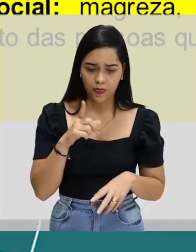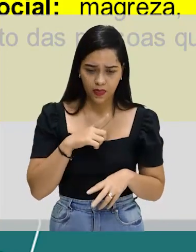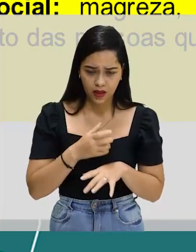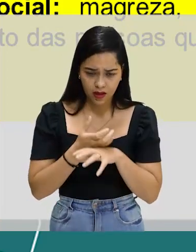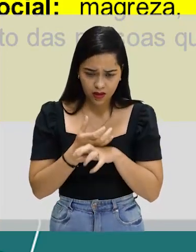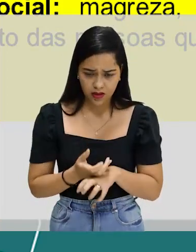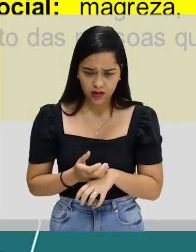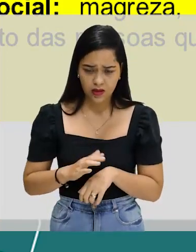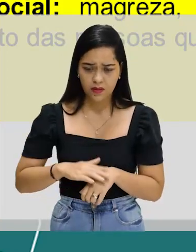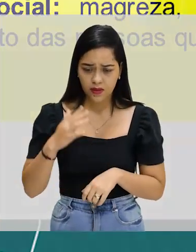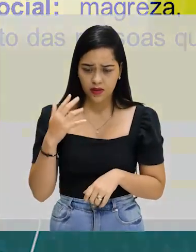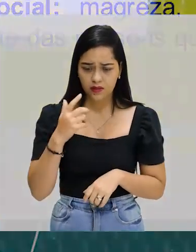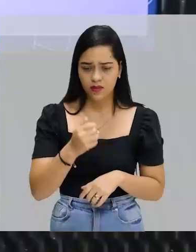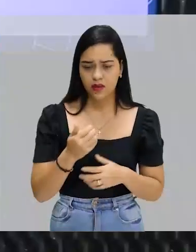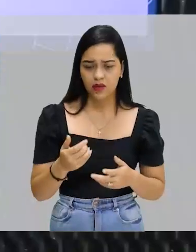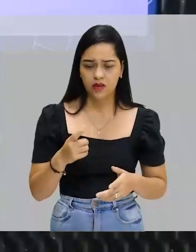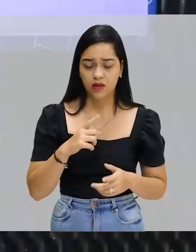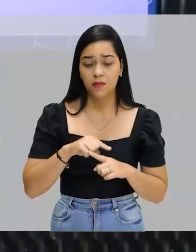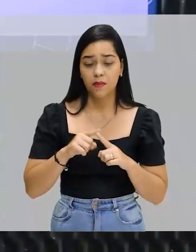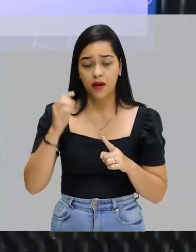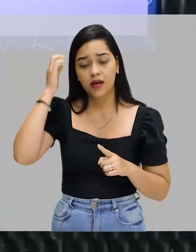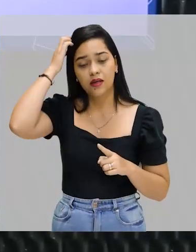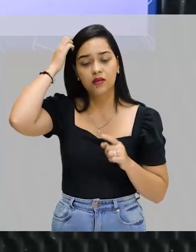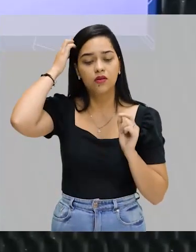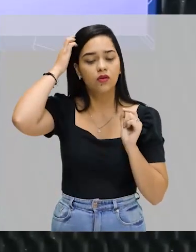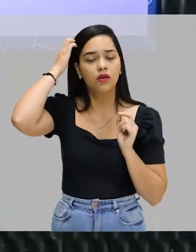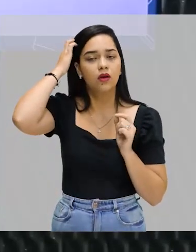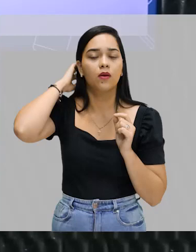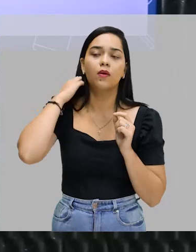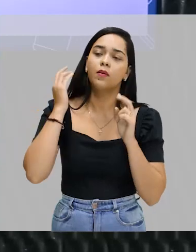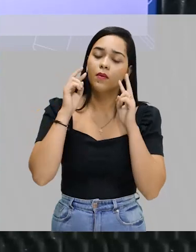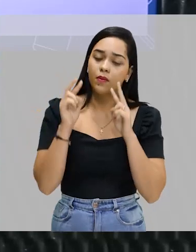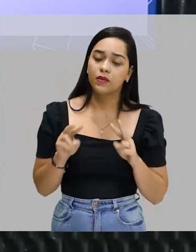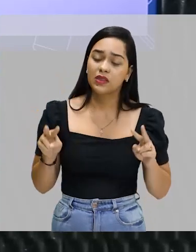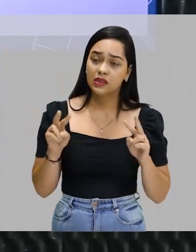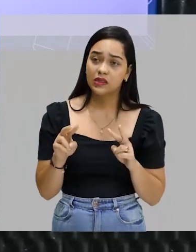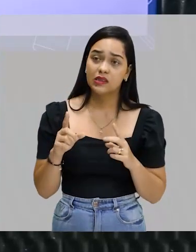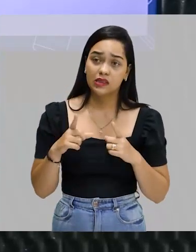O quadro é um dos quadros mais belos, mas ainda é uma visão bem